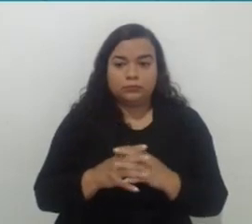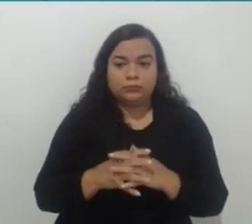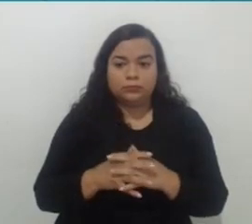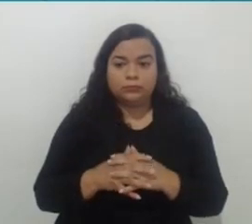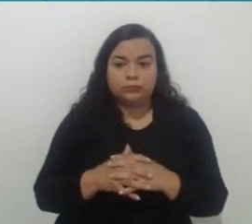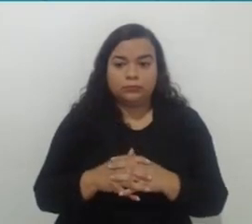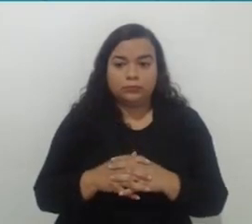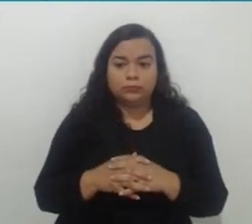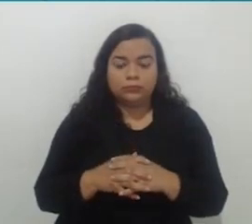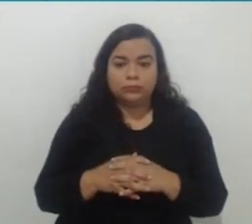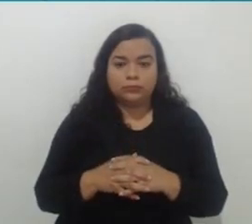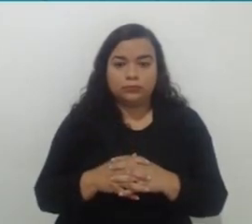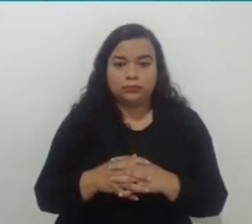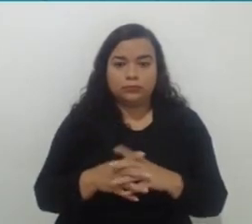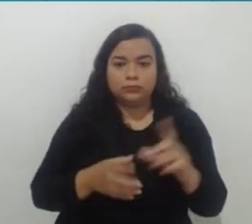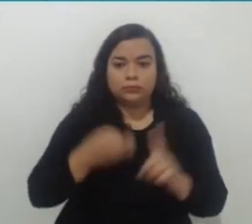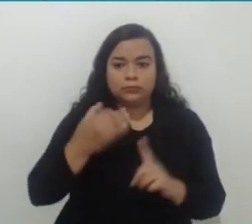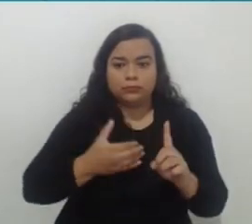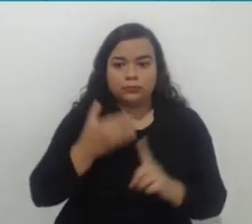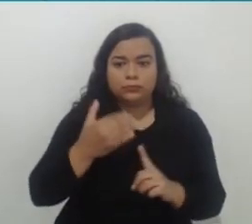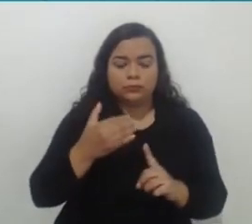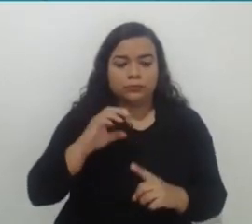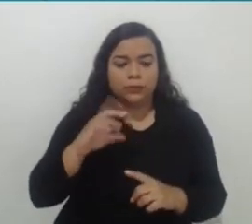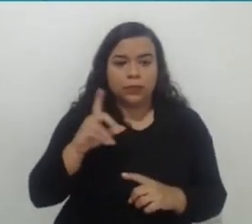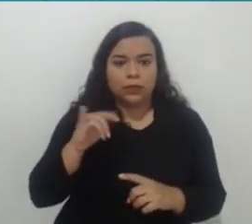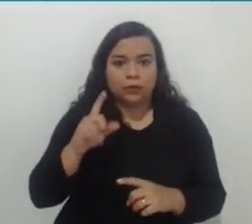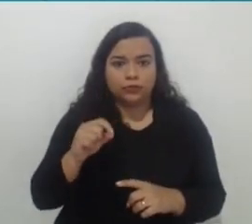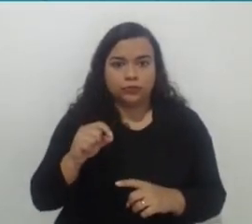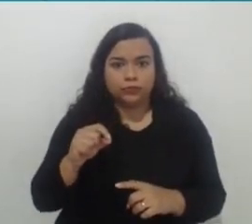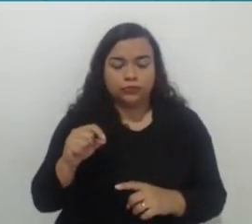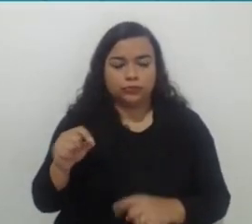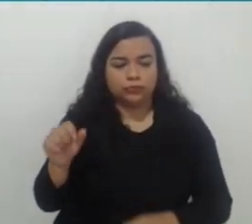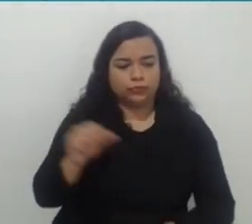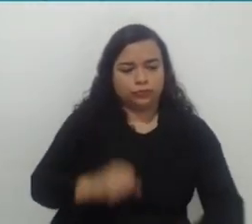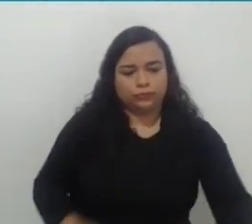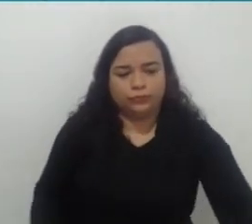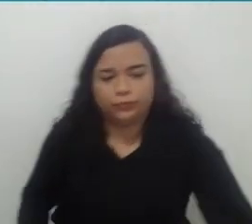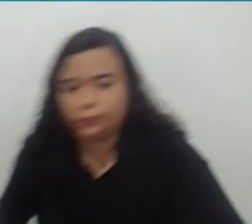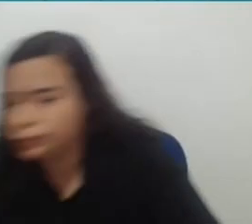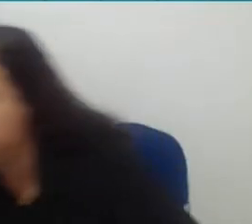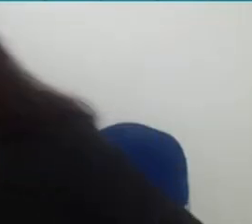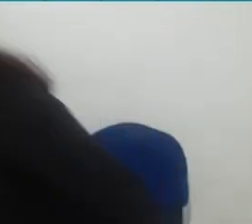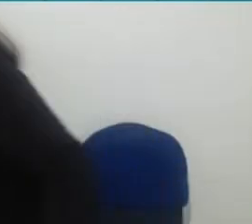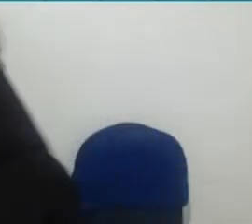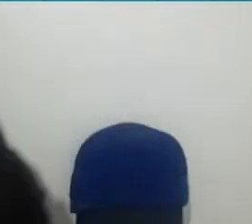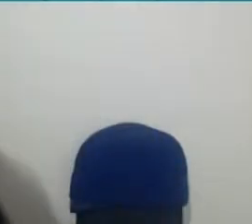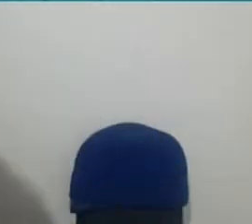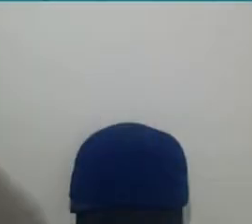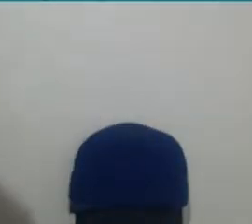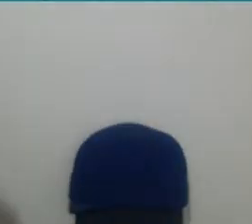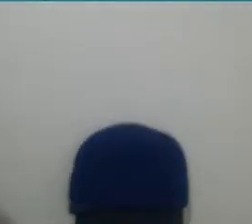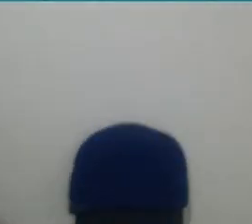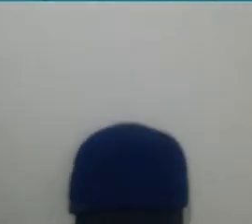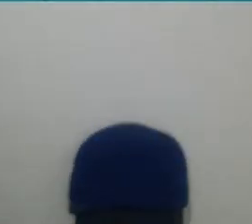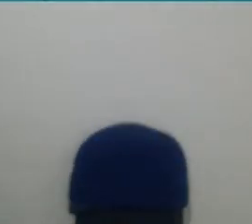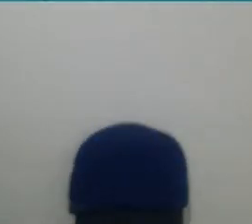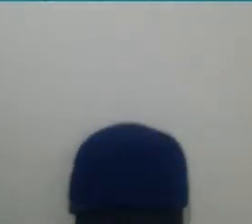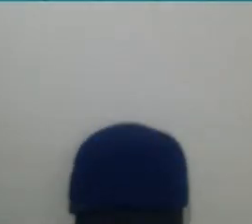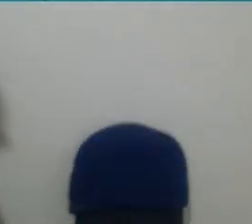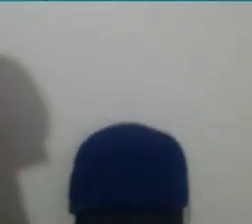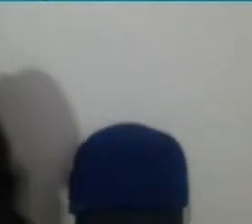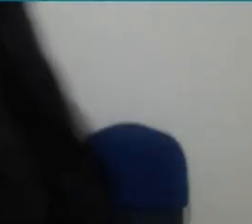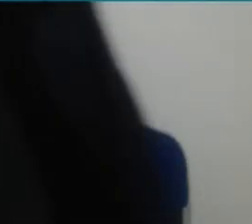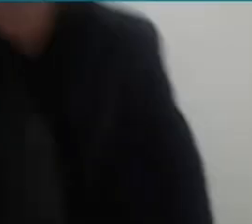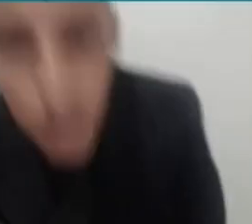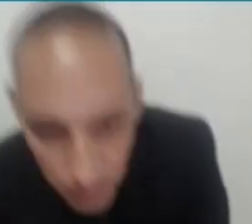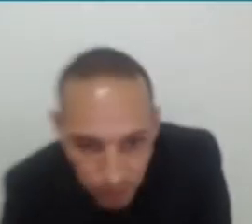Eduardo Justo falou? Eduardo Cláudio. Oi, não, Eduardo Cláudio. Bom dia a todos, especialmente ao